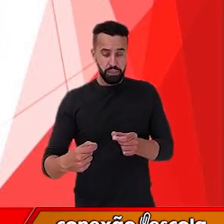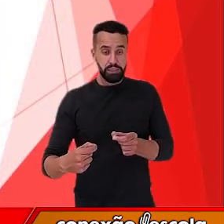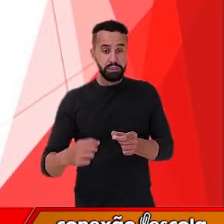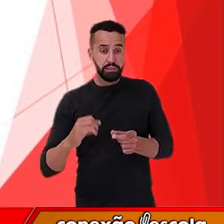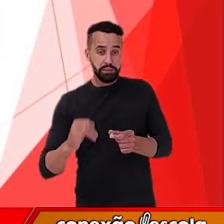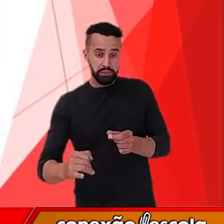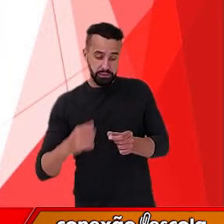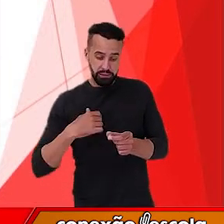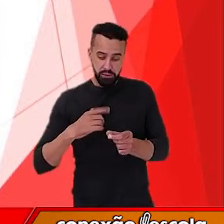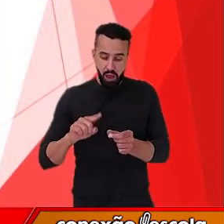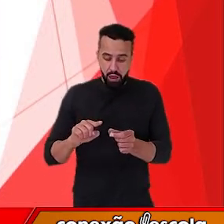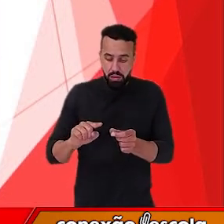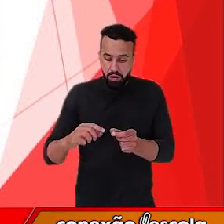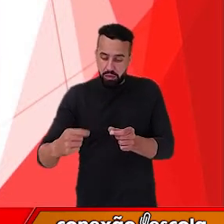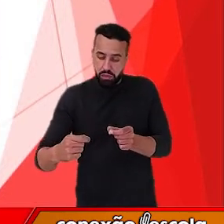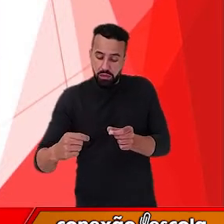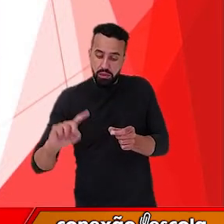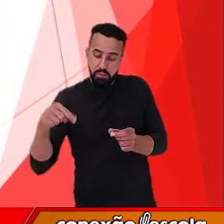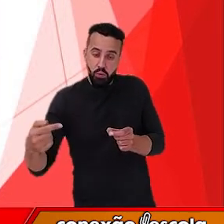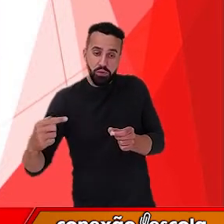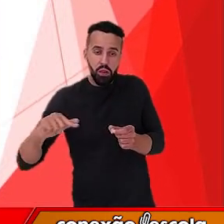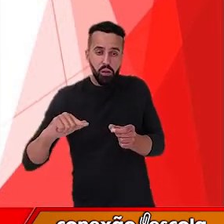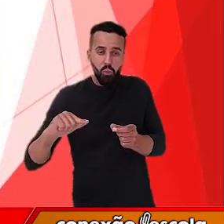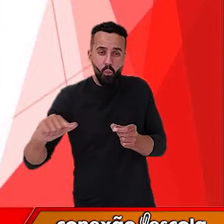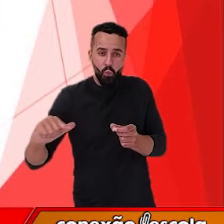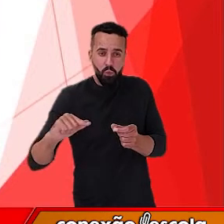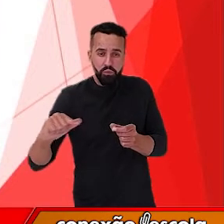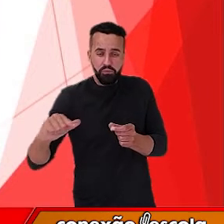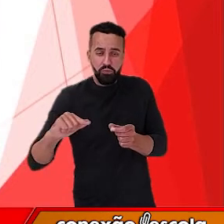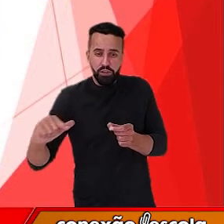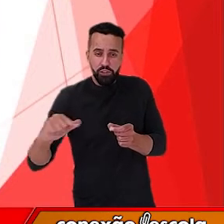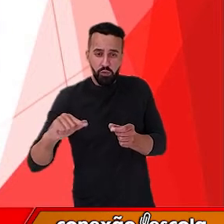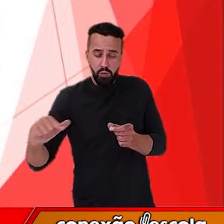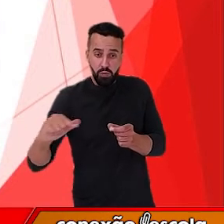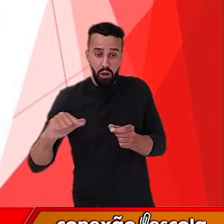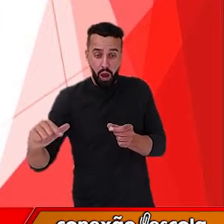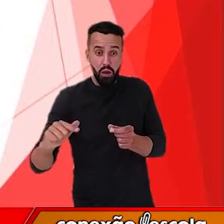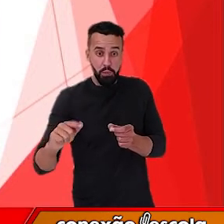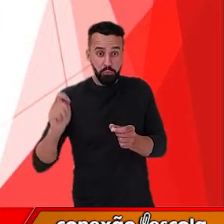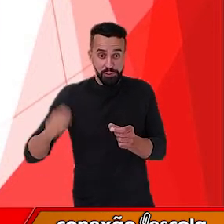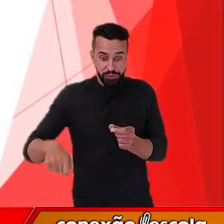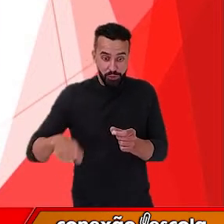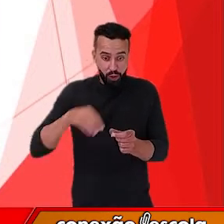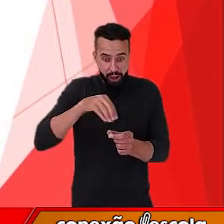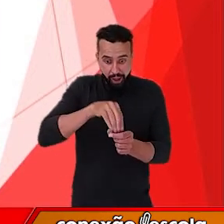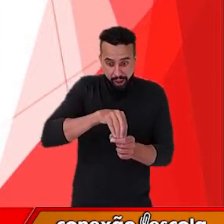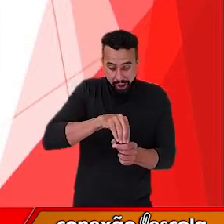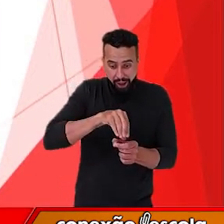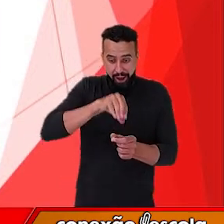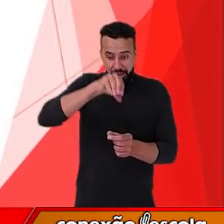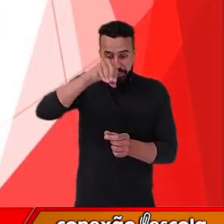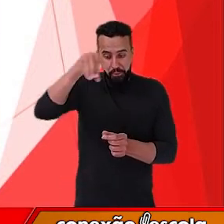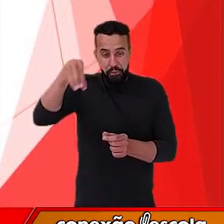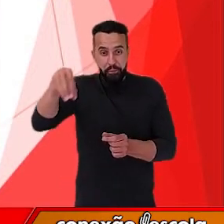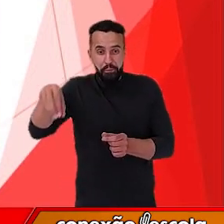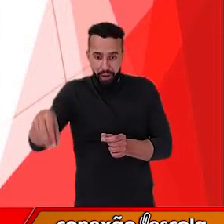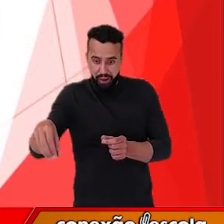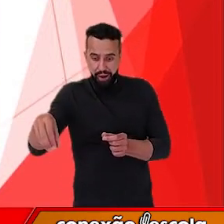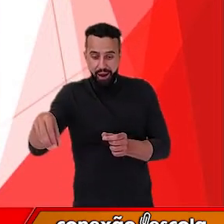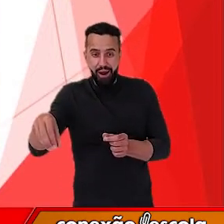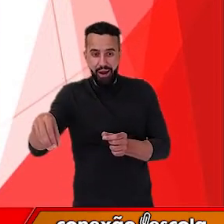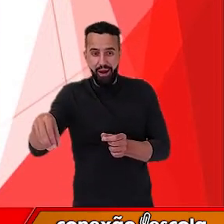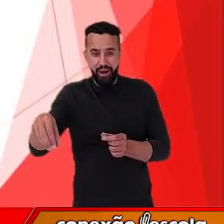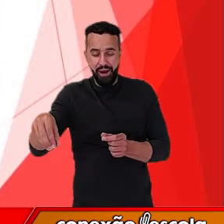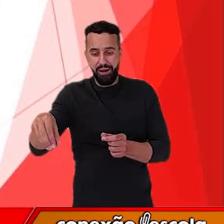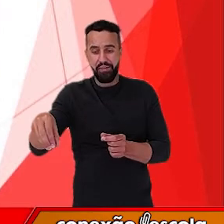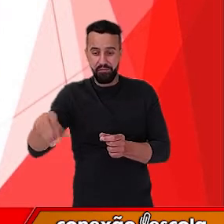e imediatamente depois da casa do seu oponente, nós temos uma casa vazia. Aí você vai saltar por